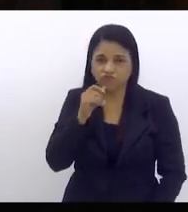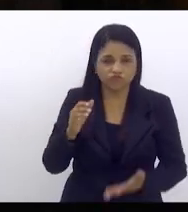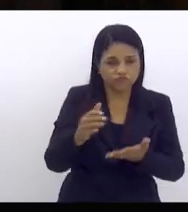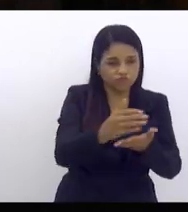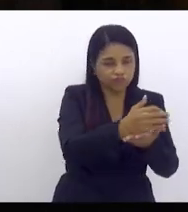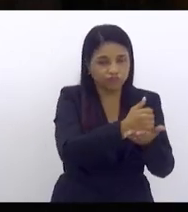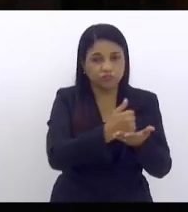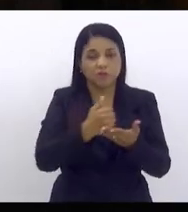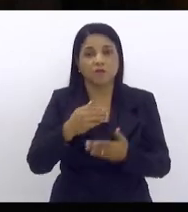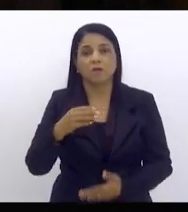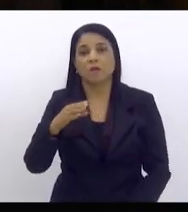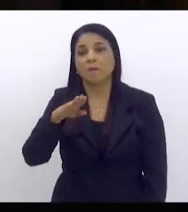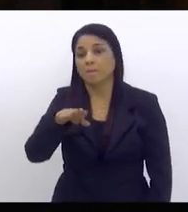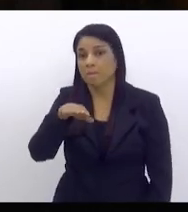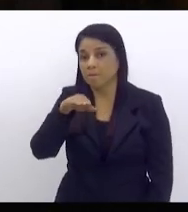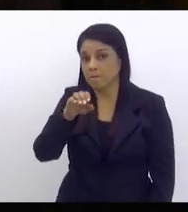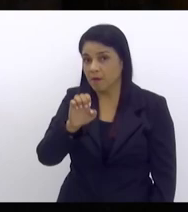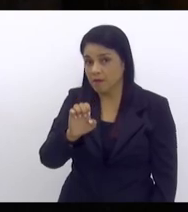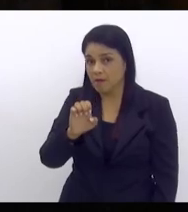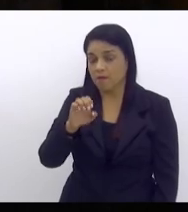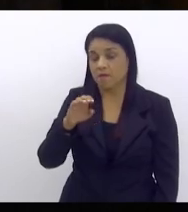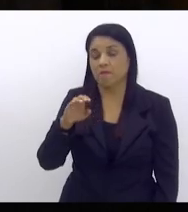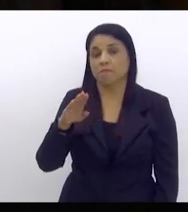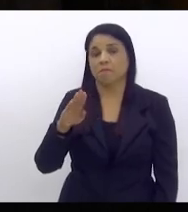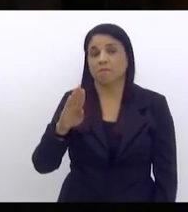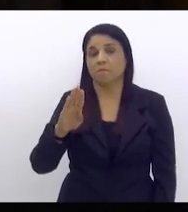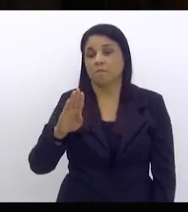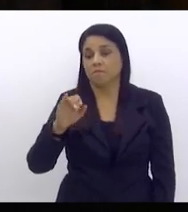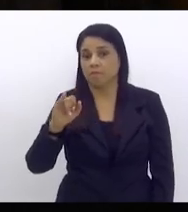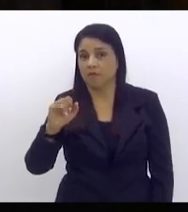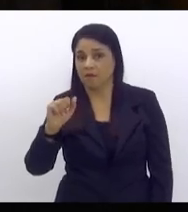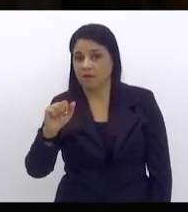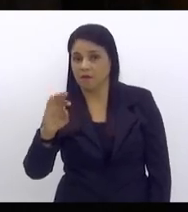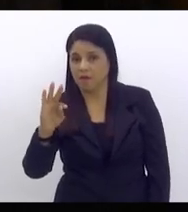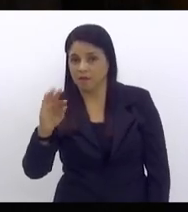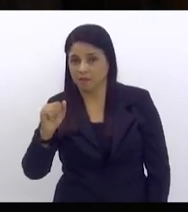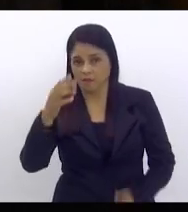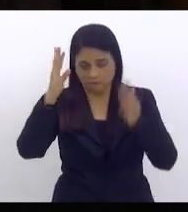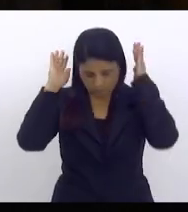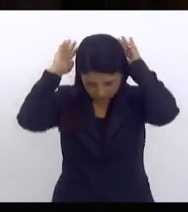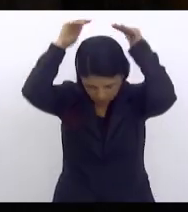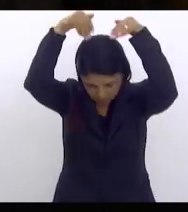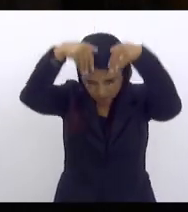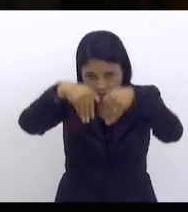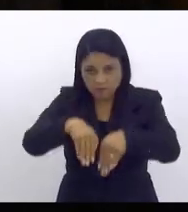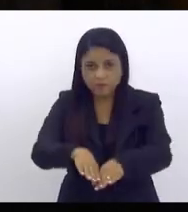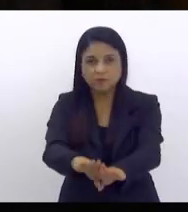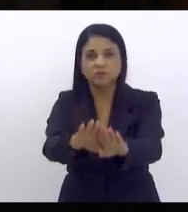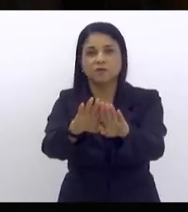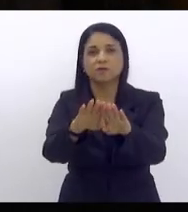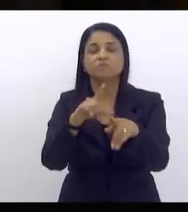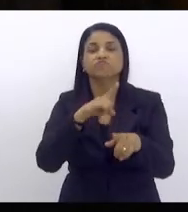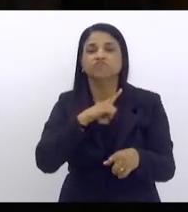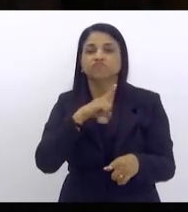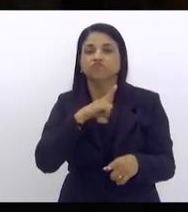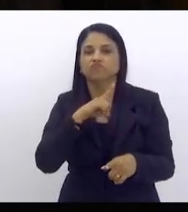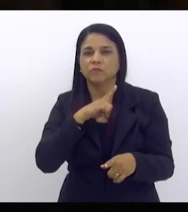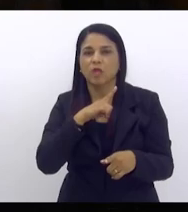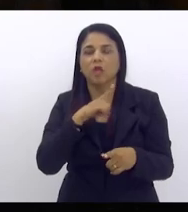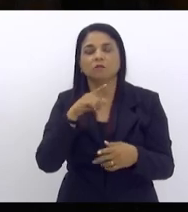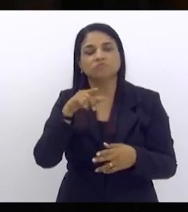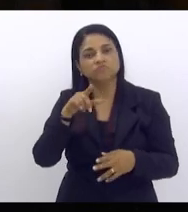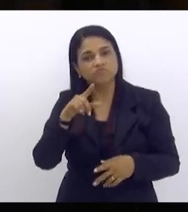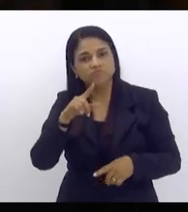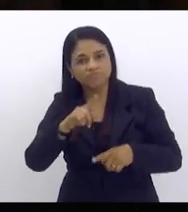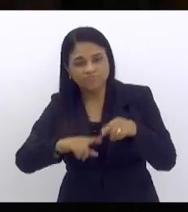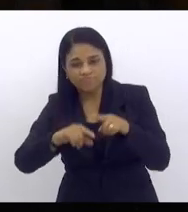de Iemanjá, ele tem uma estrutura que poderia ser uma ferramenta central para a produção